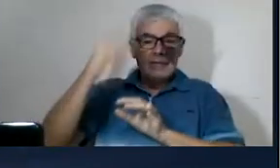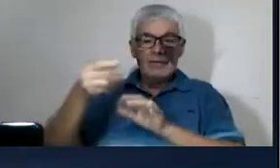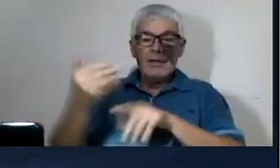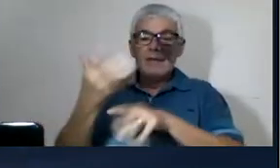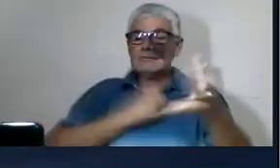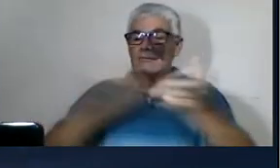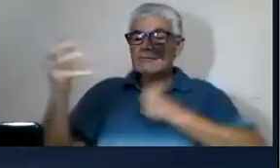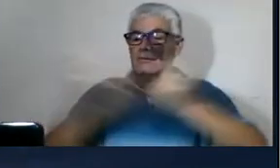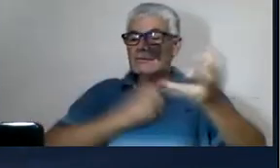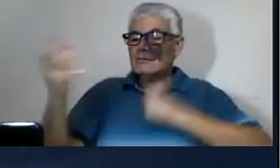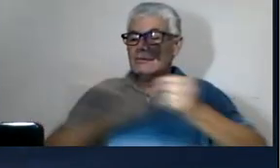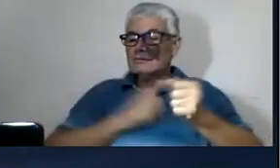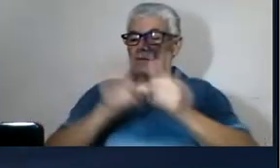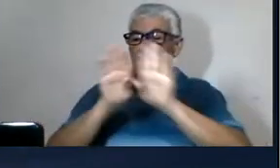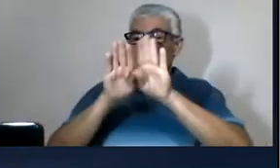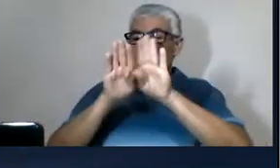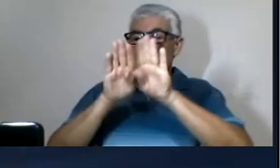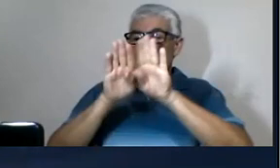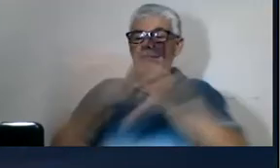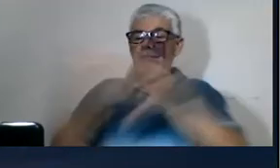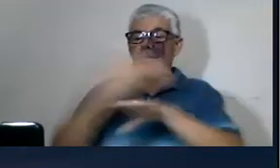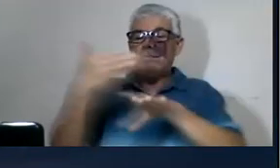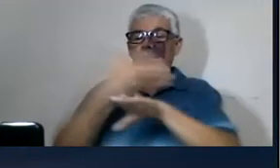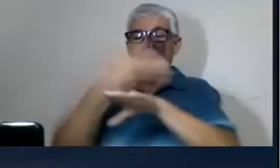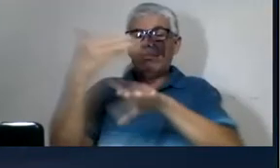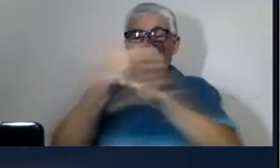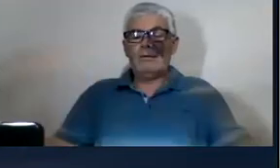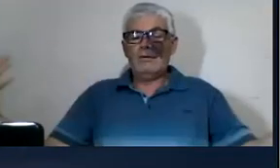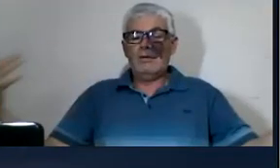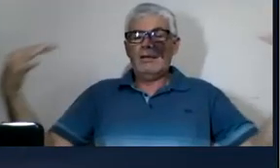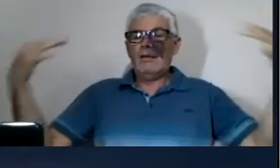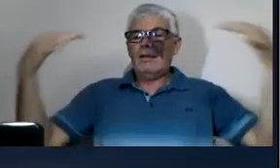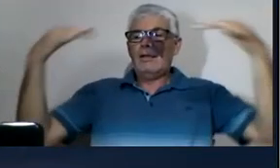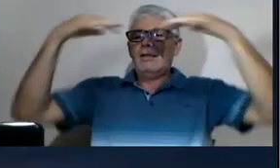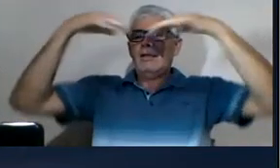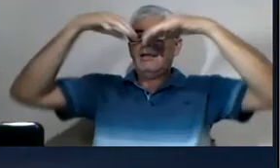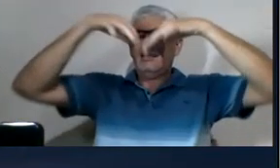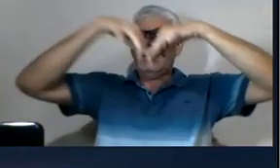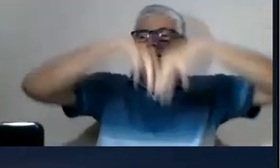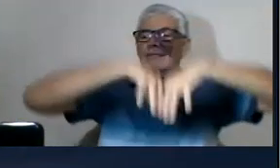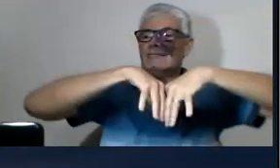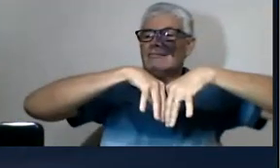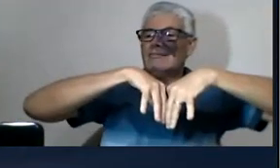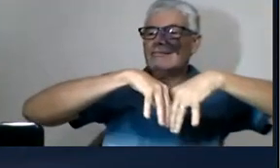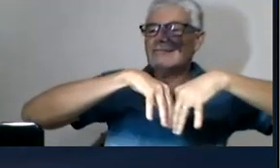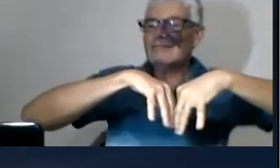Não é? Ele tinha uma filhinha tão bonitinha, a filha dele. Eles vieram aqui esse ano.